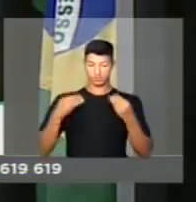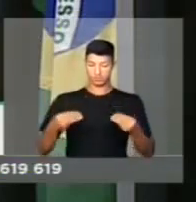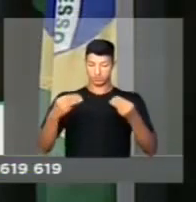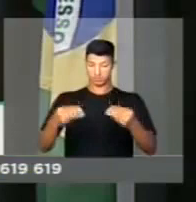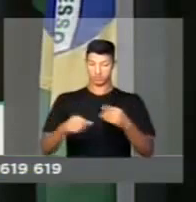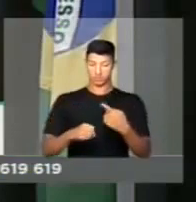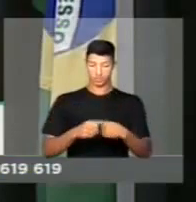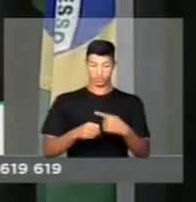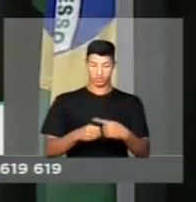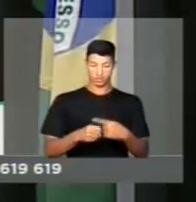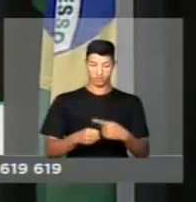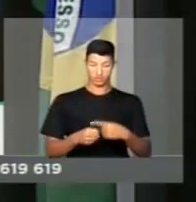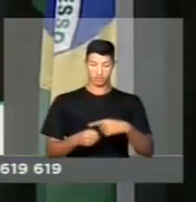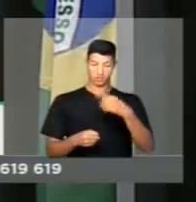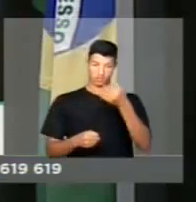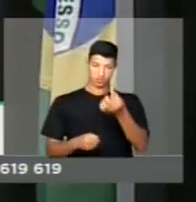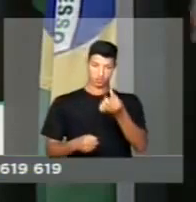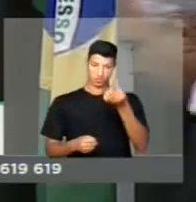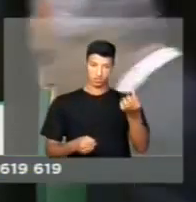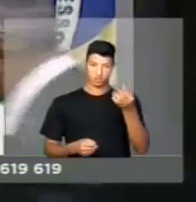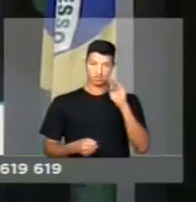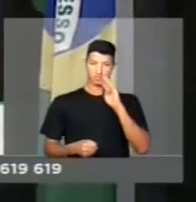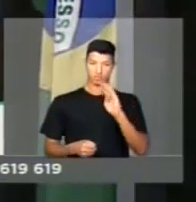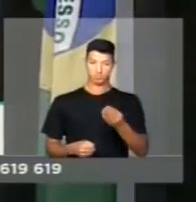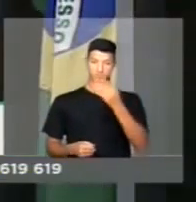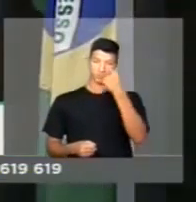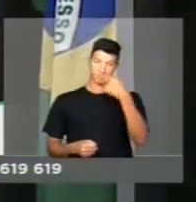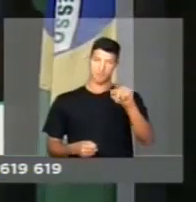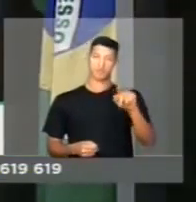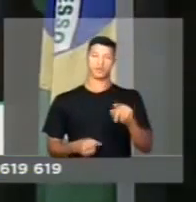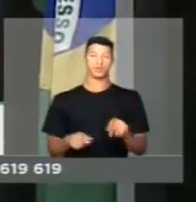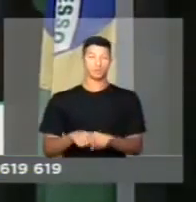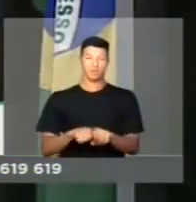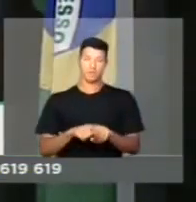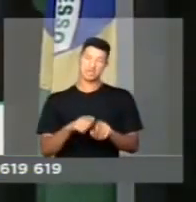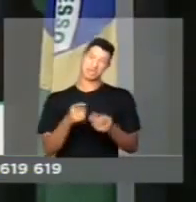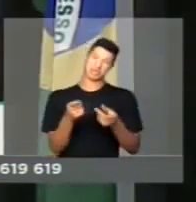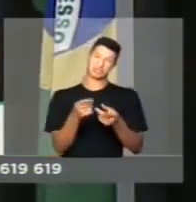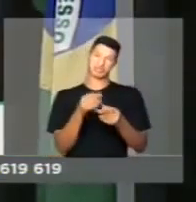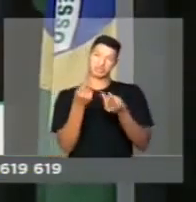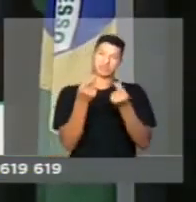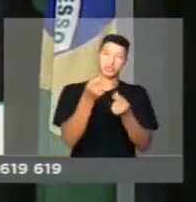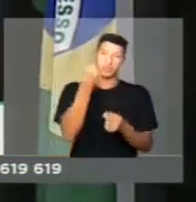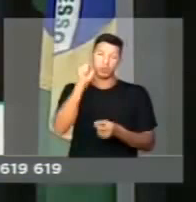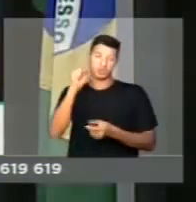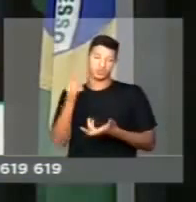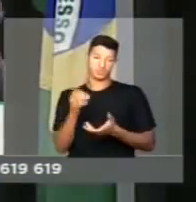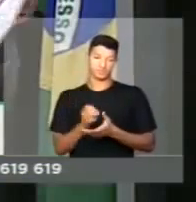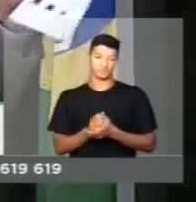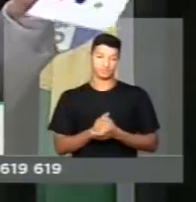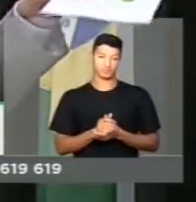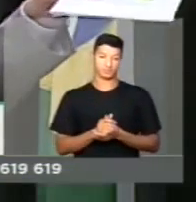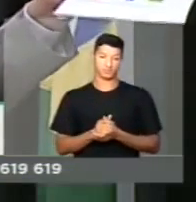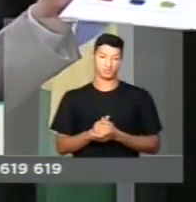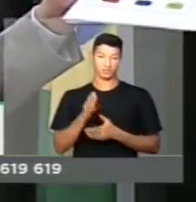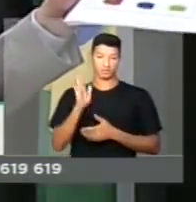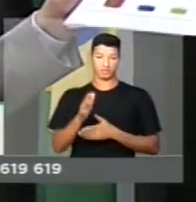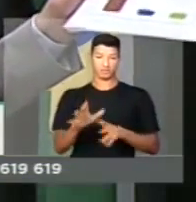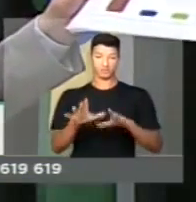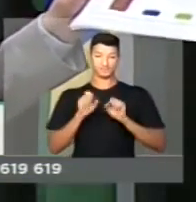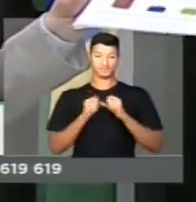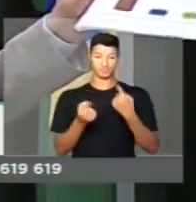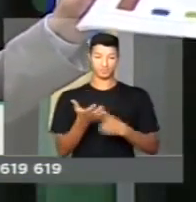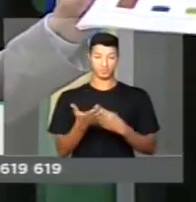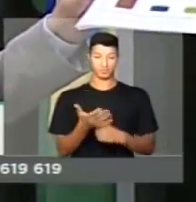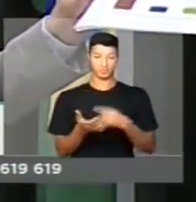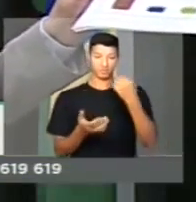da Cidade, 66 bilhões e meio. Orçamento, 8. Foi assumido o compromisso